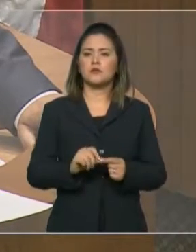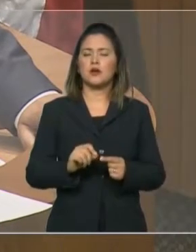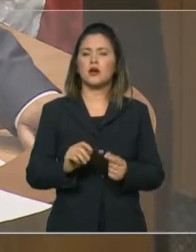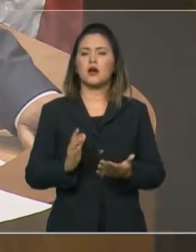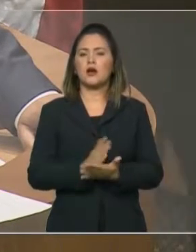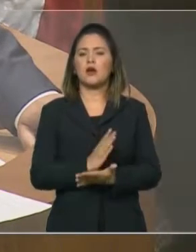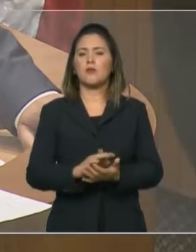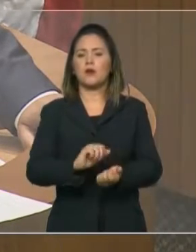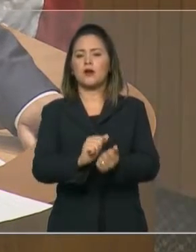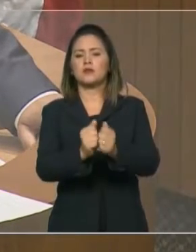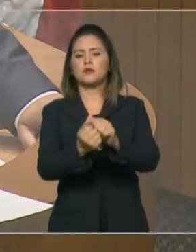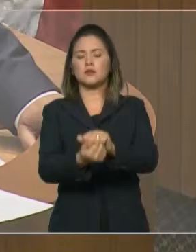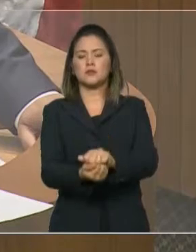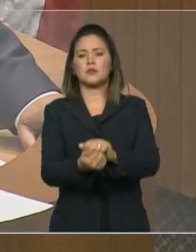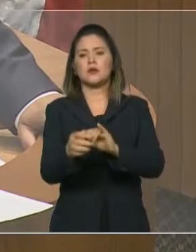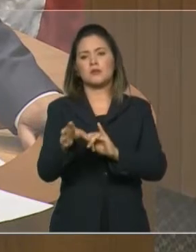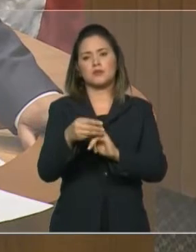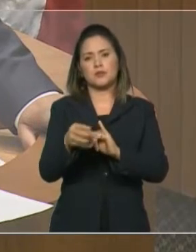em algumas alíquotas.